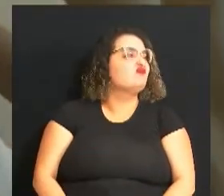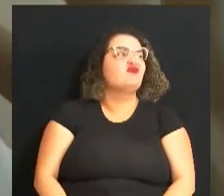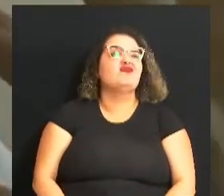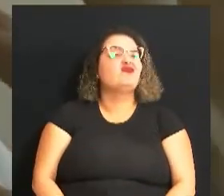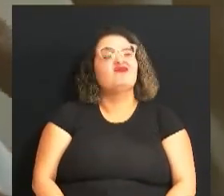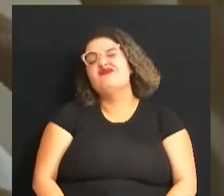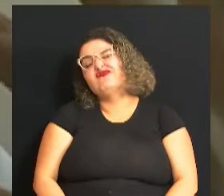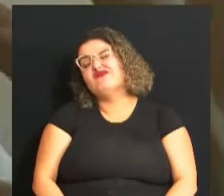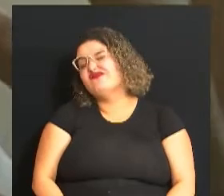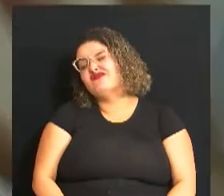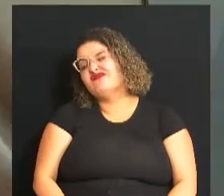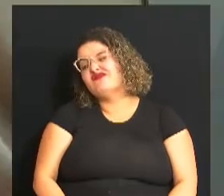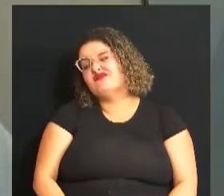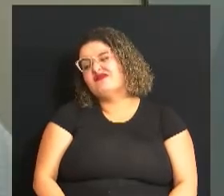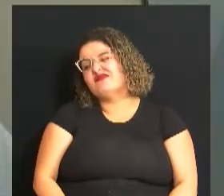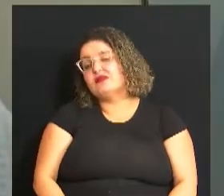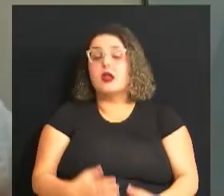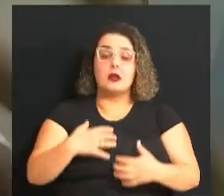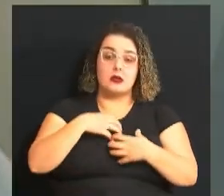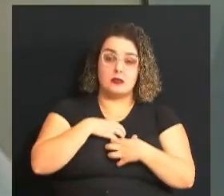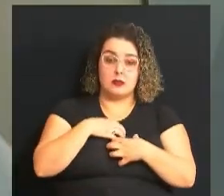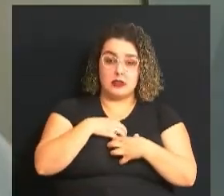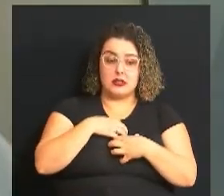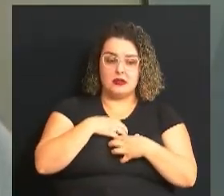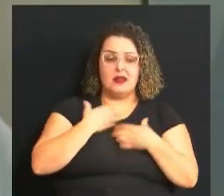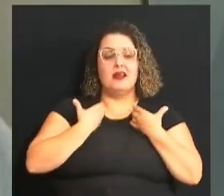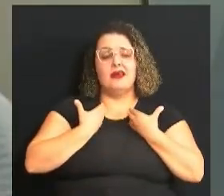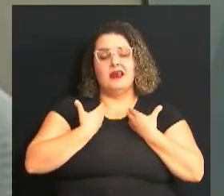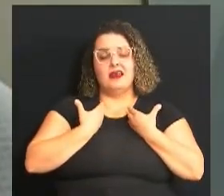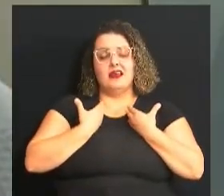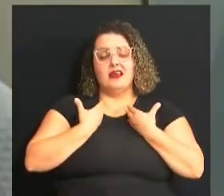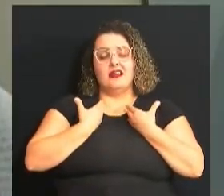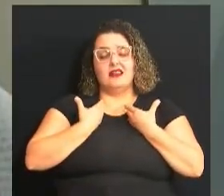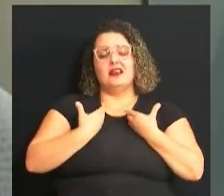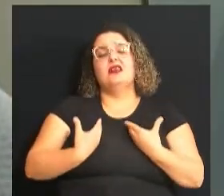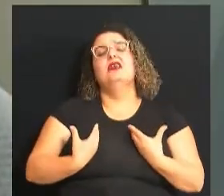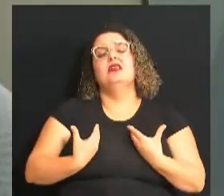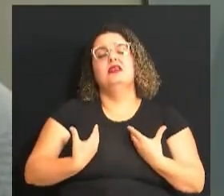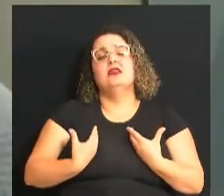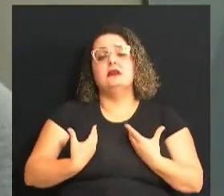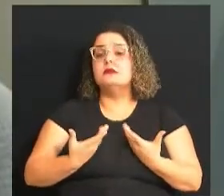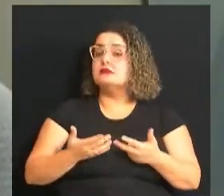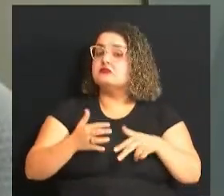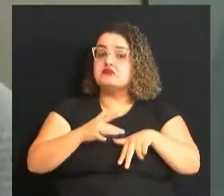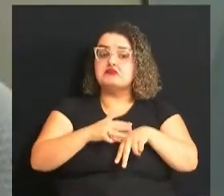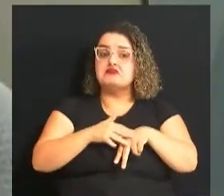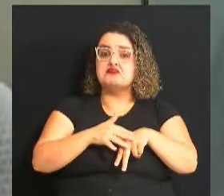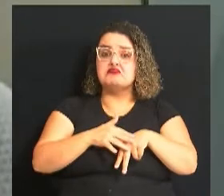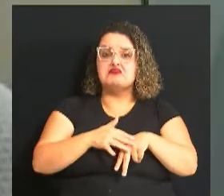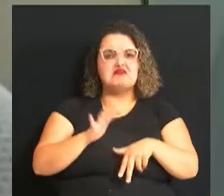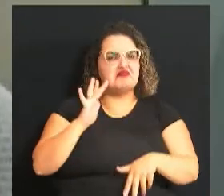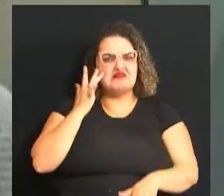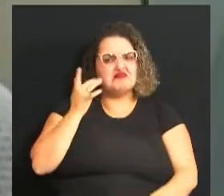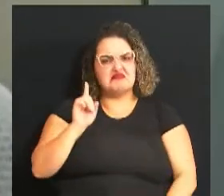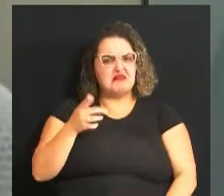uma sensação de cansaço, né? Que o paciente nem considera